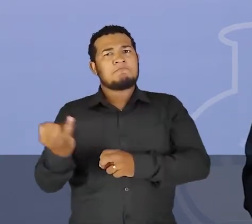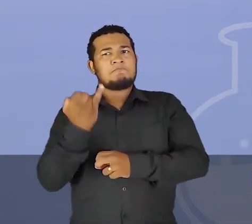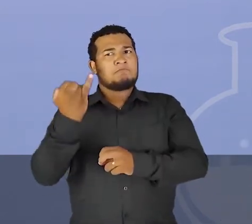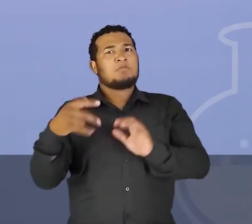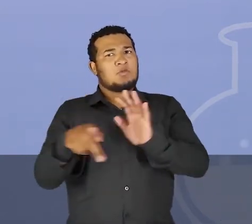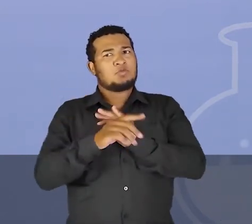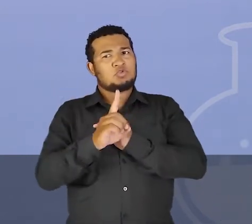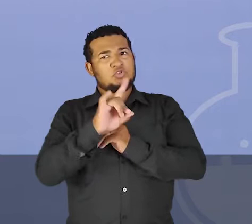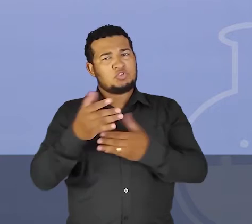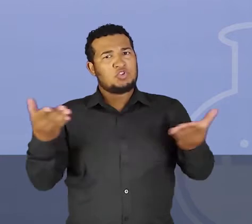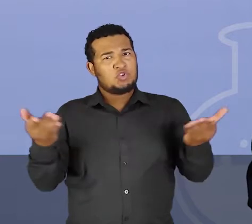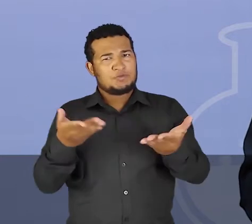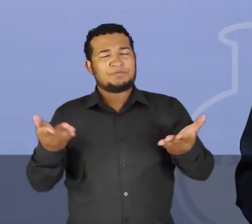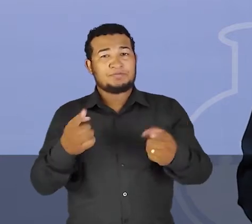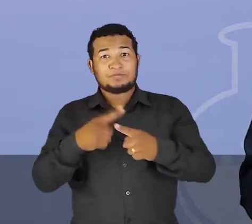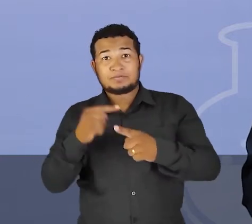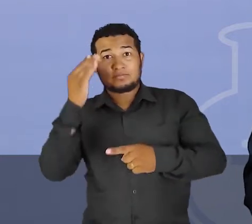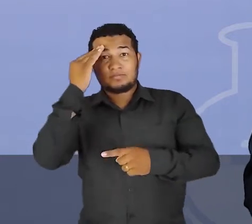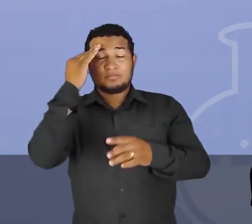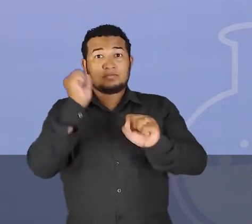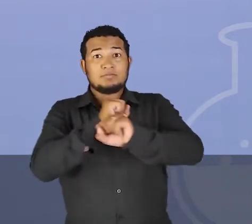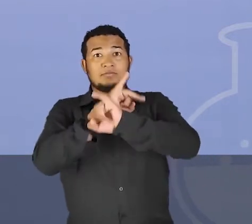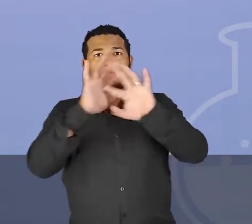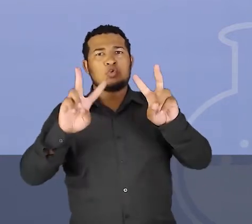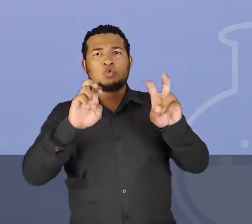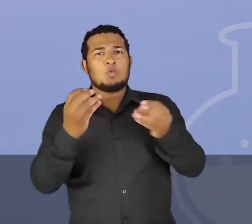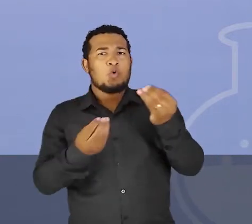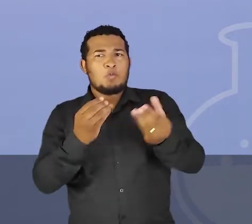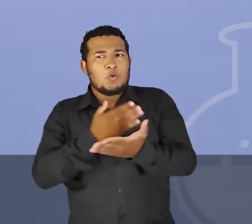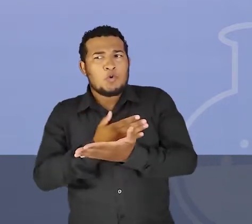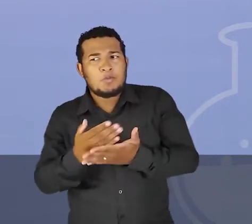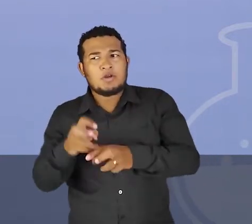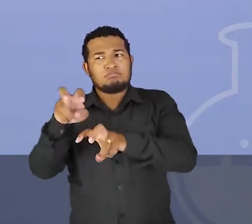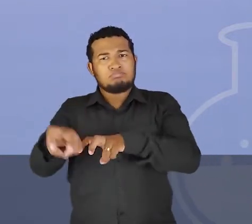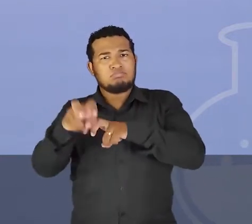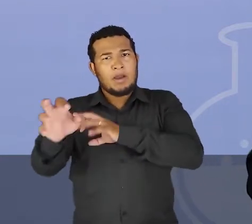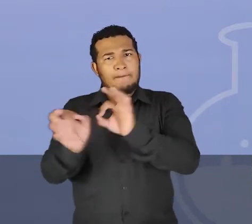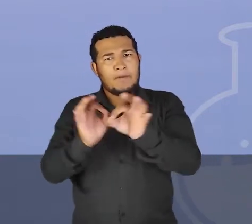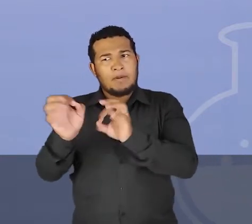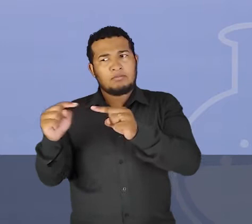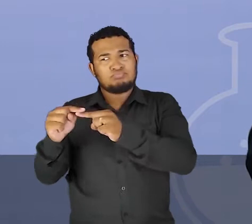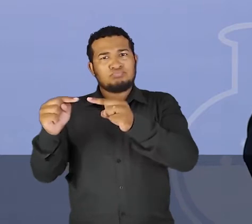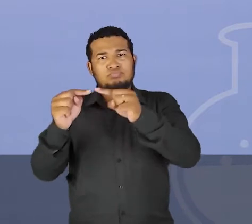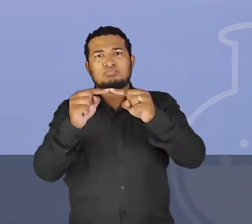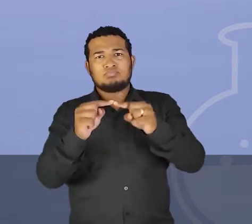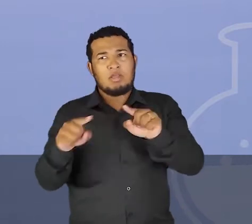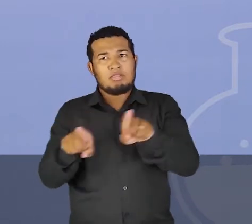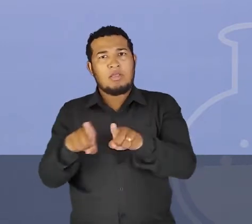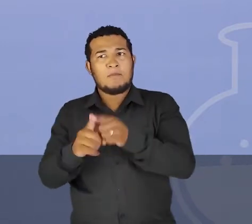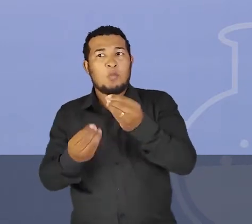dias de hoje, porque nós vamos entender um pouquinho melhor como é que o campo se organiza, como é que o campo